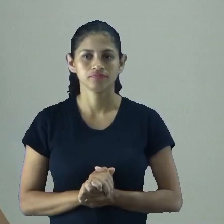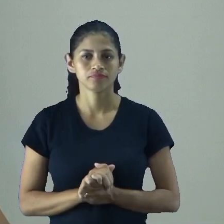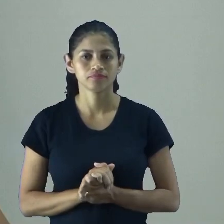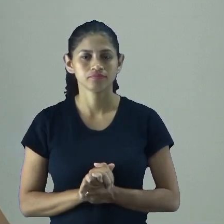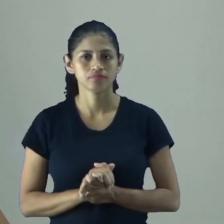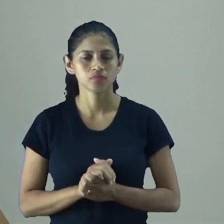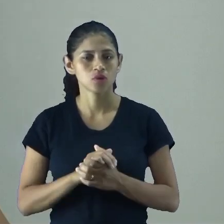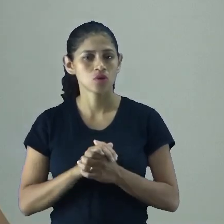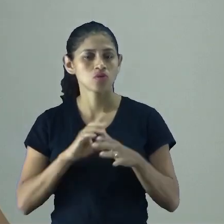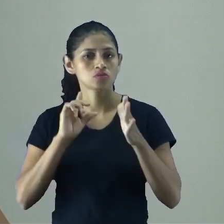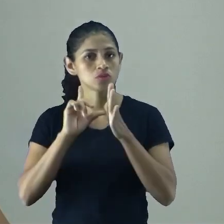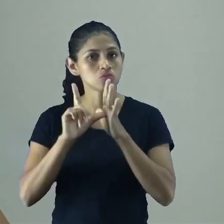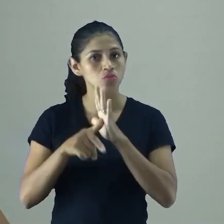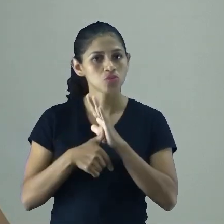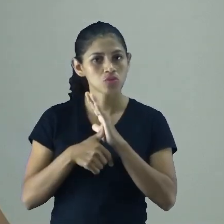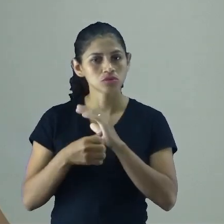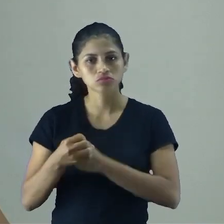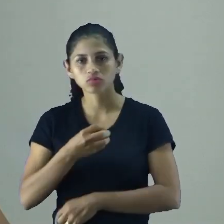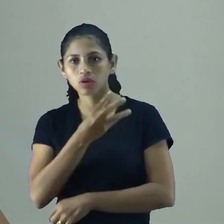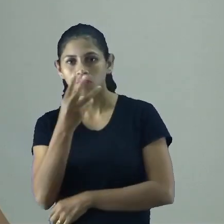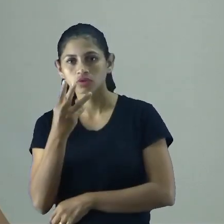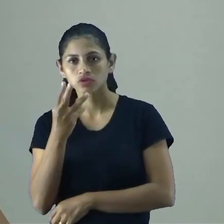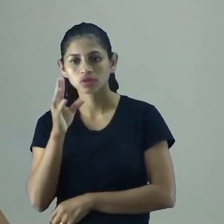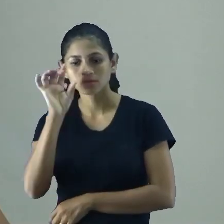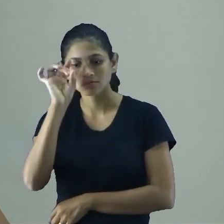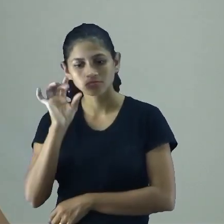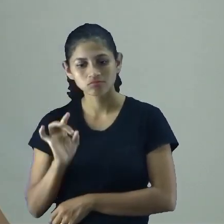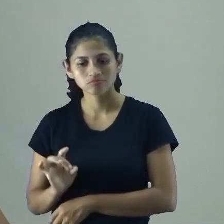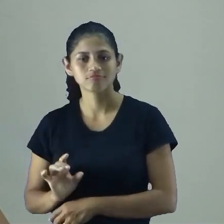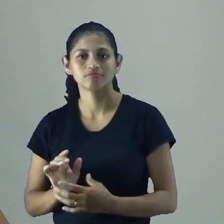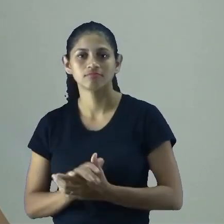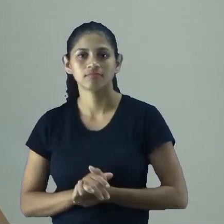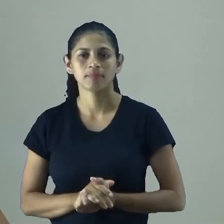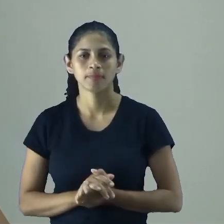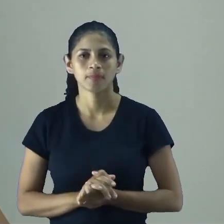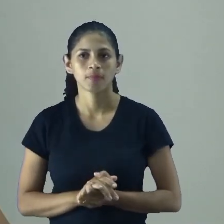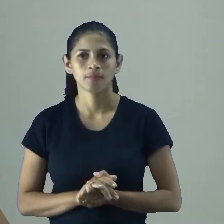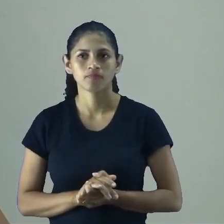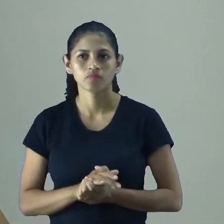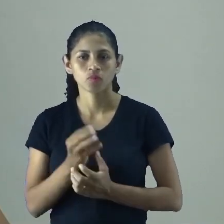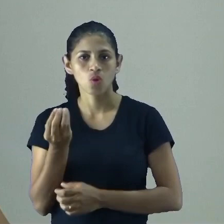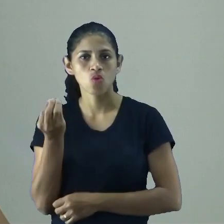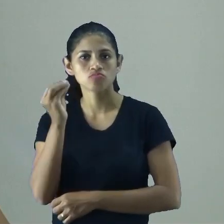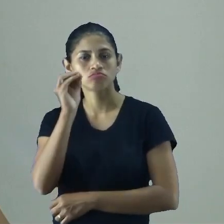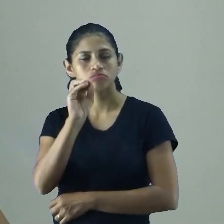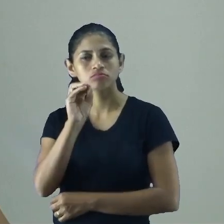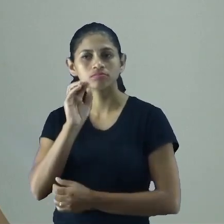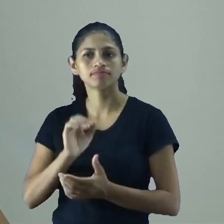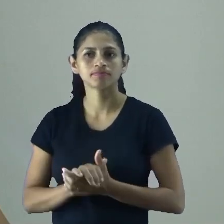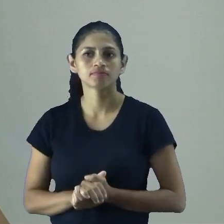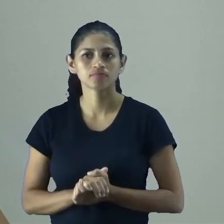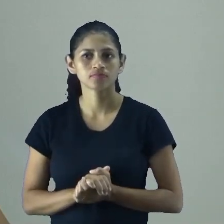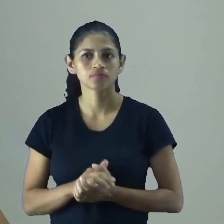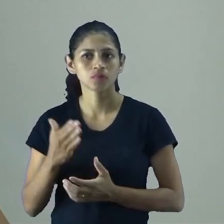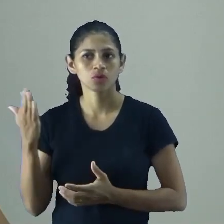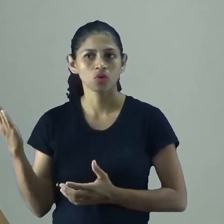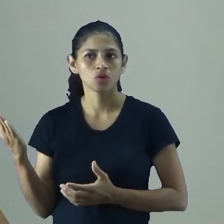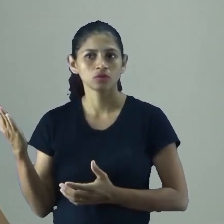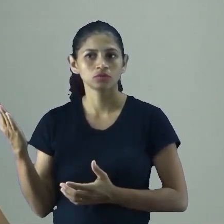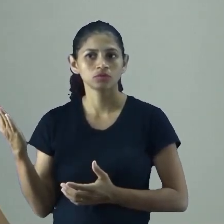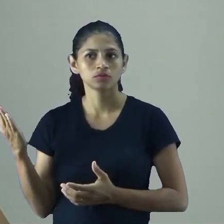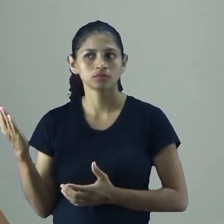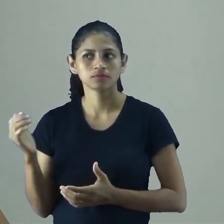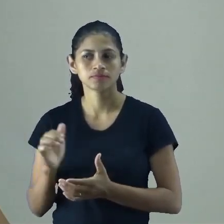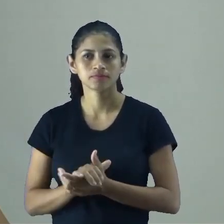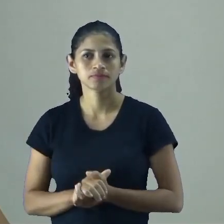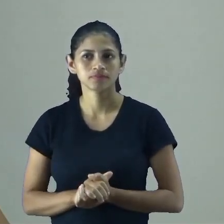cada um certo Olha só nós vamos colocar aqui ó um dos animais que tem nessa imagem Passarinho né